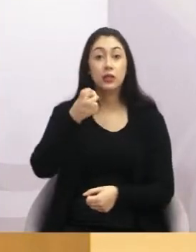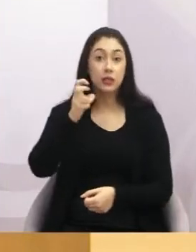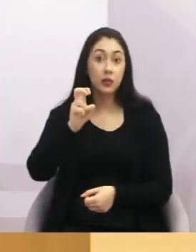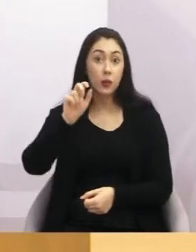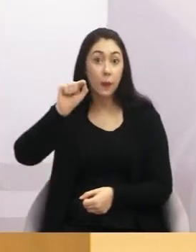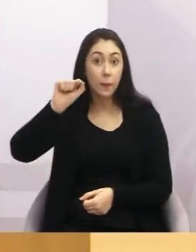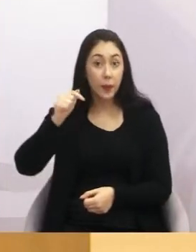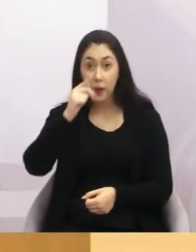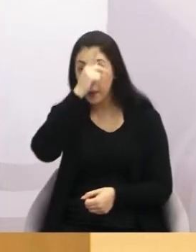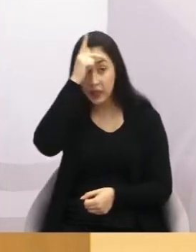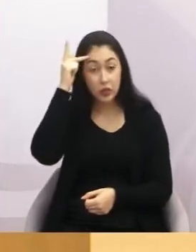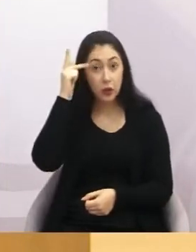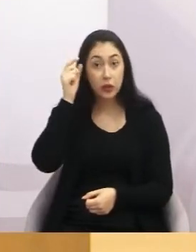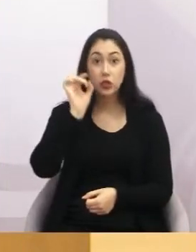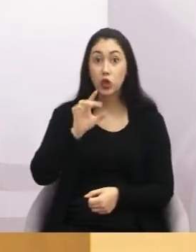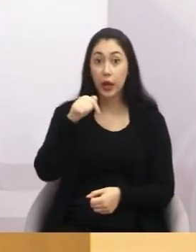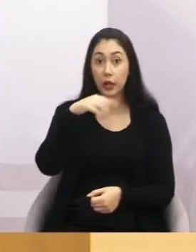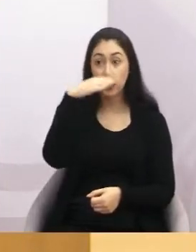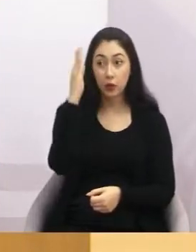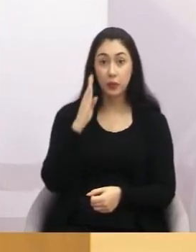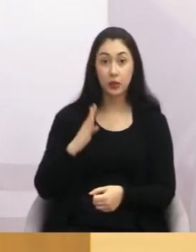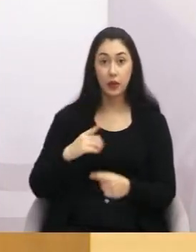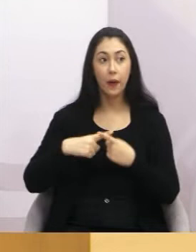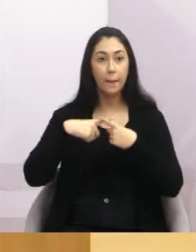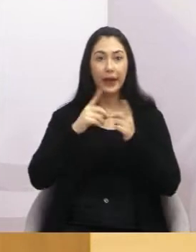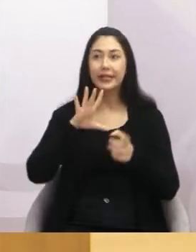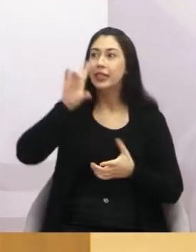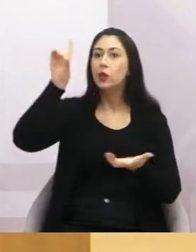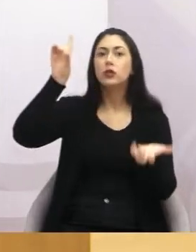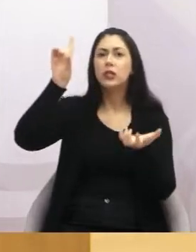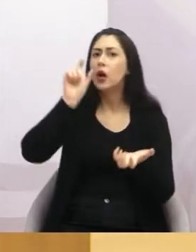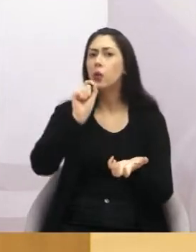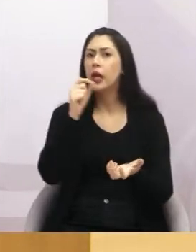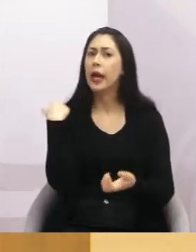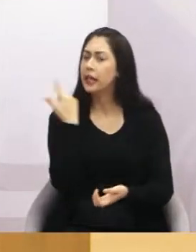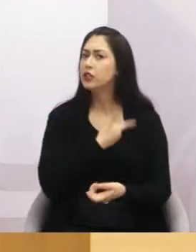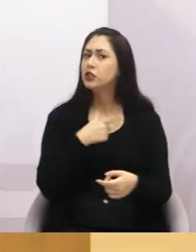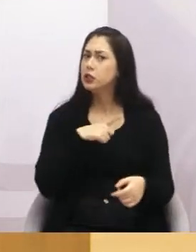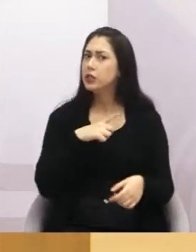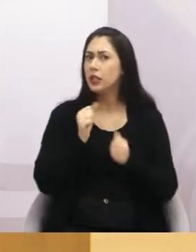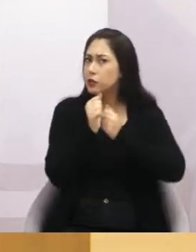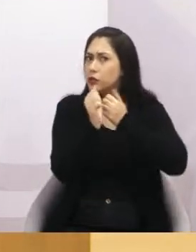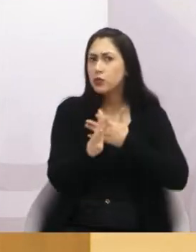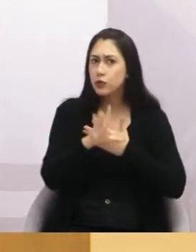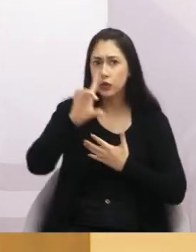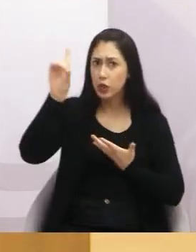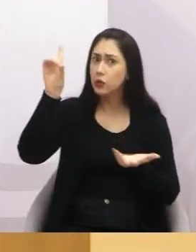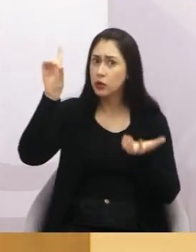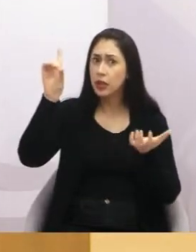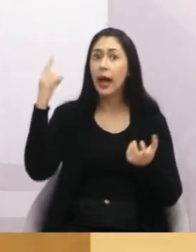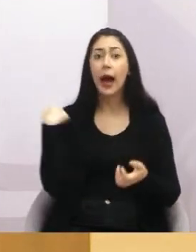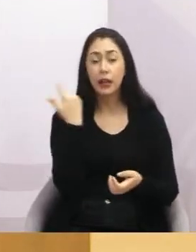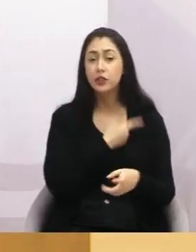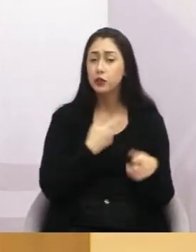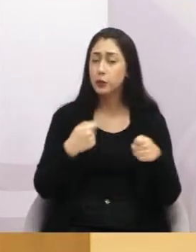mil brasileiros. Mas Deus quer a ação. É isso que Deus espera da gente, a